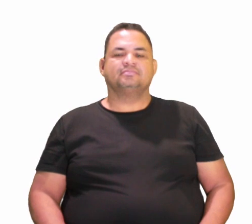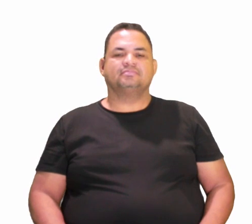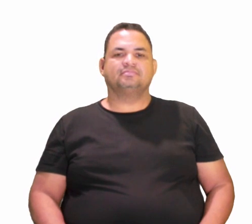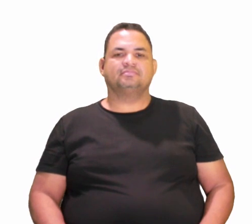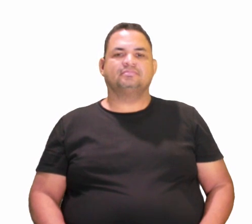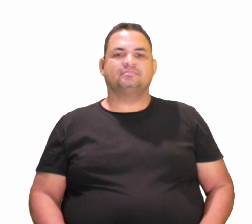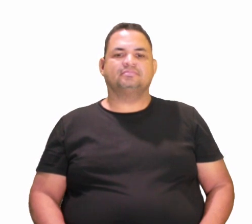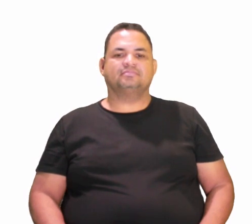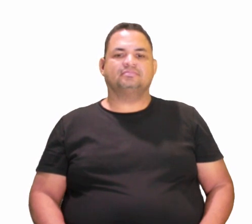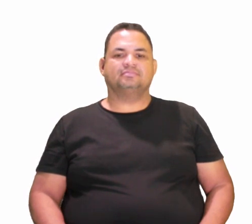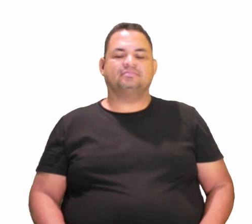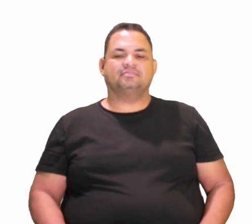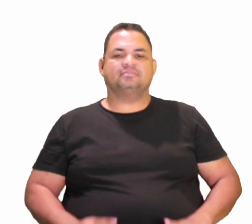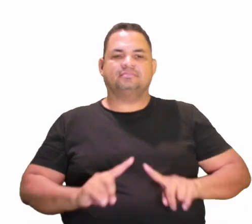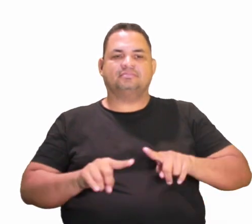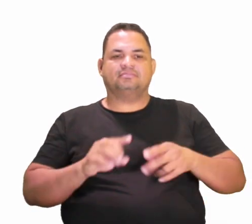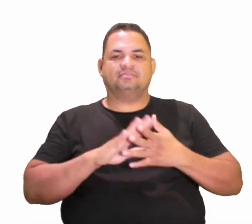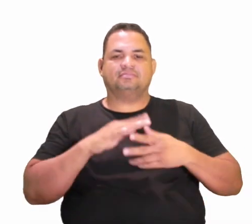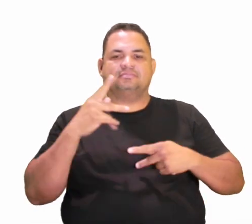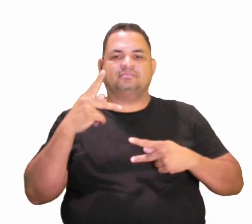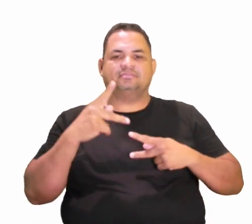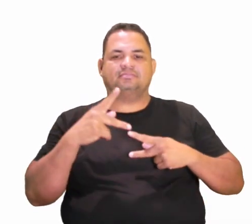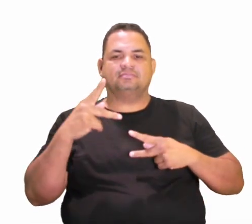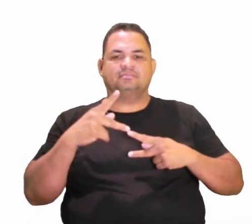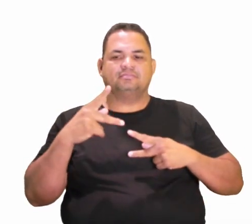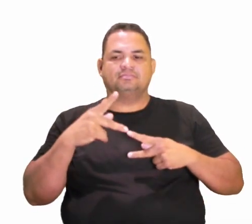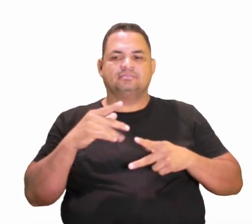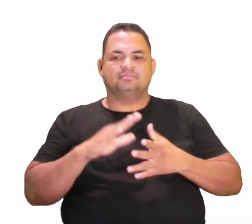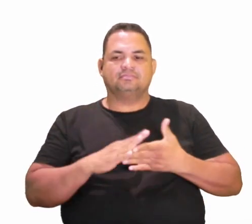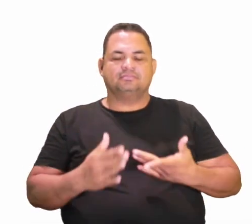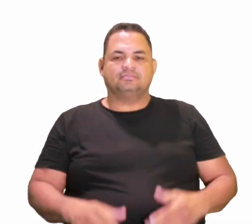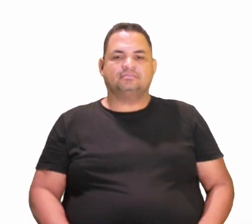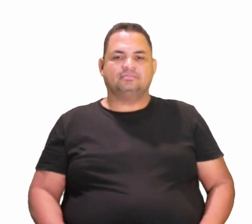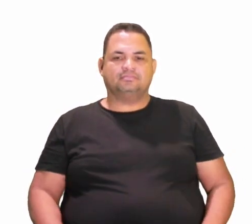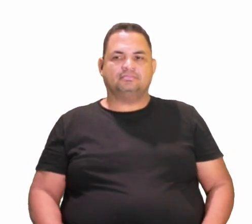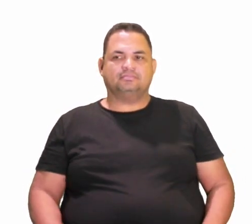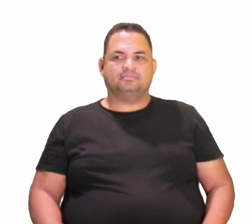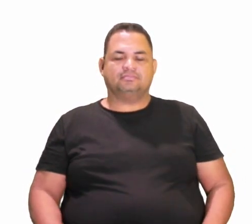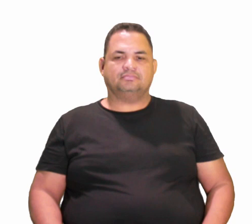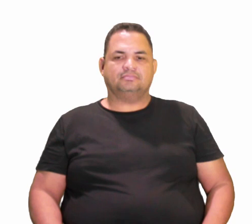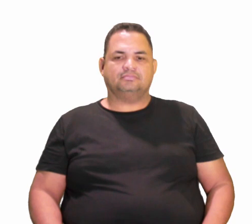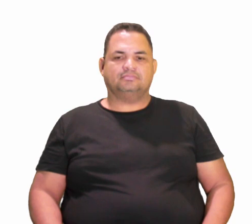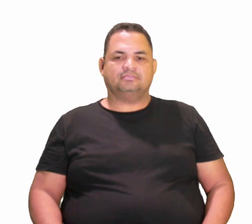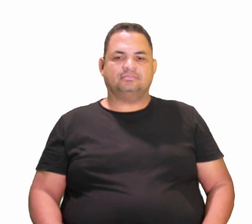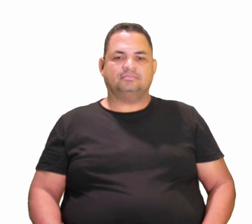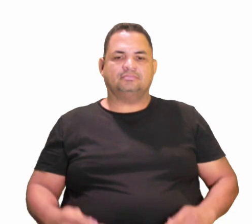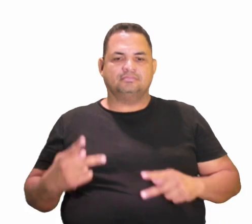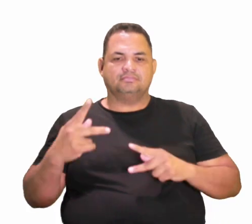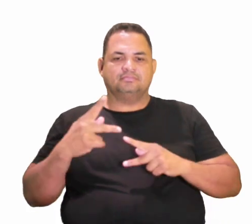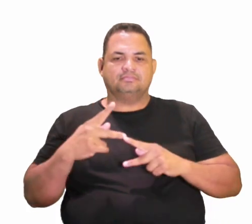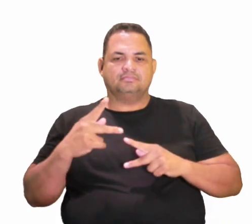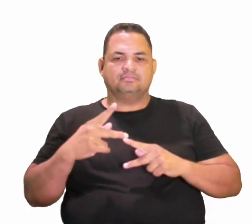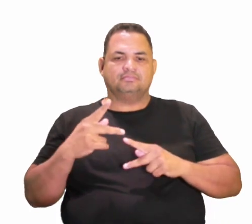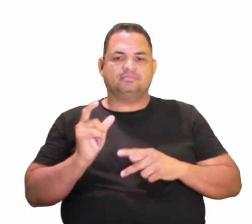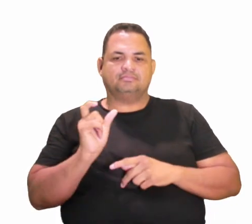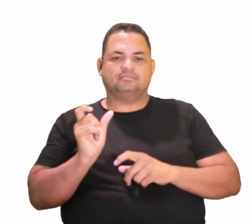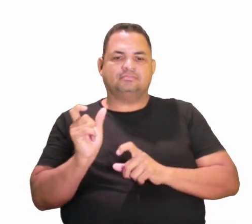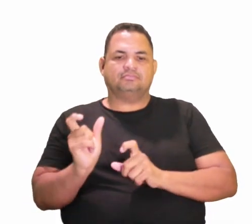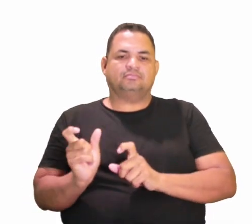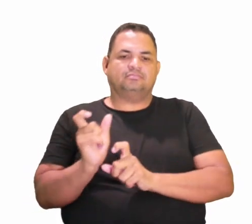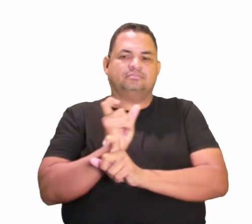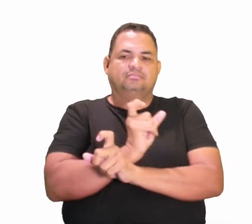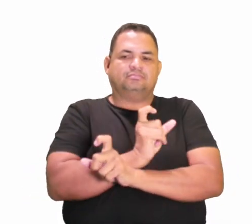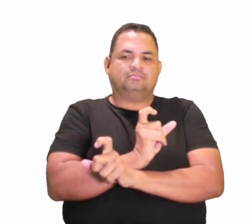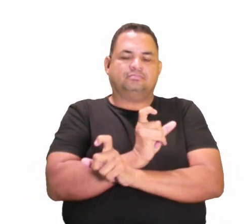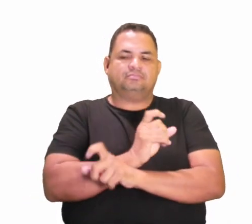língua. Porém, ela é muito mais fácil que a nossa língua materna. E a preposição é um dos assuntos que eu acredito